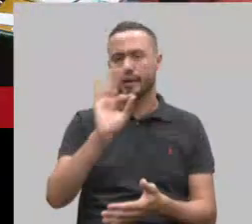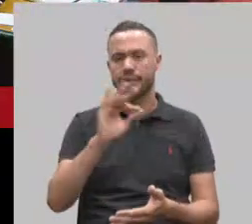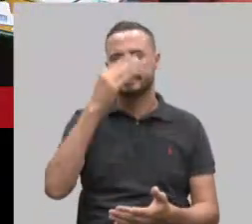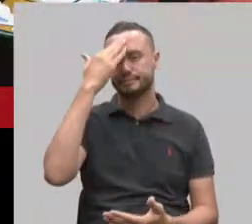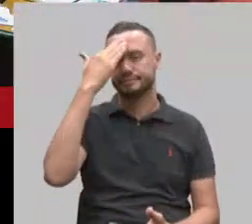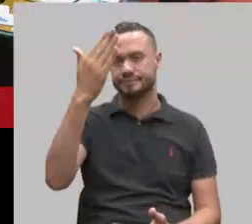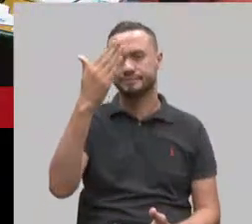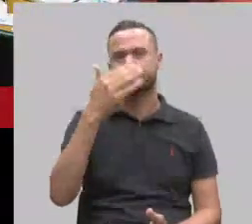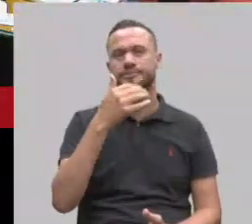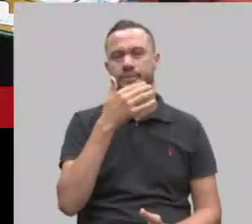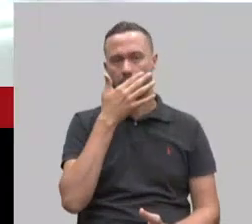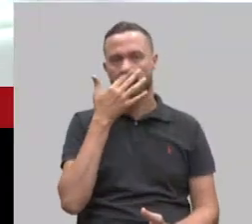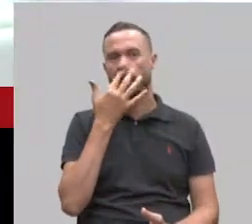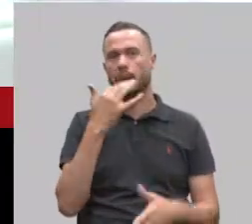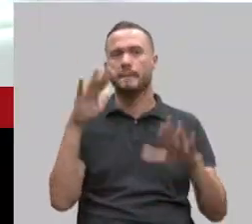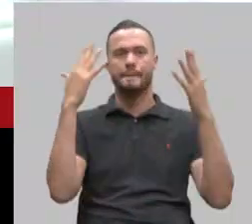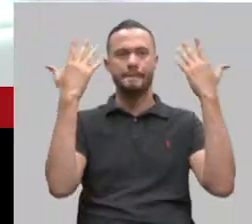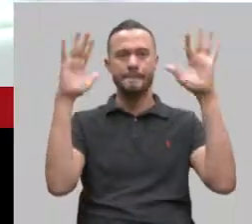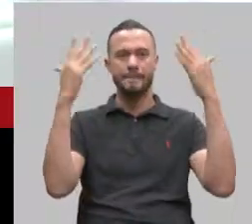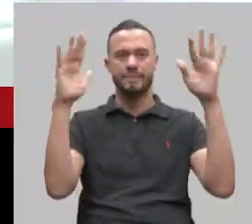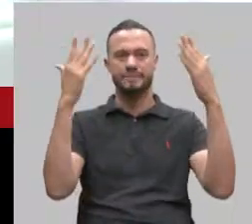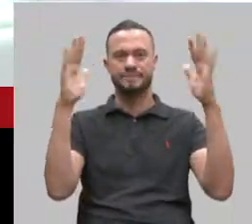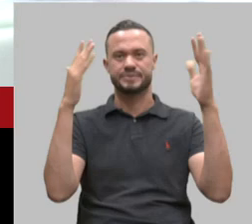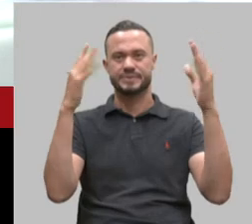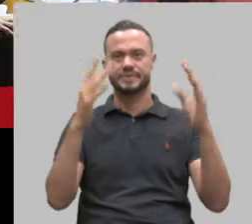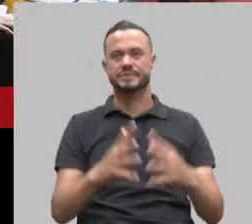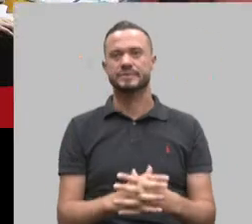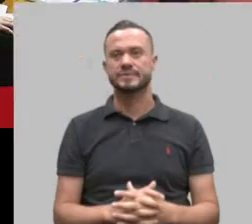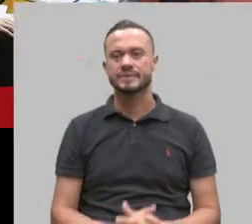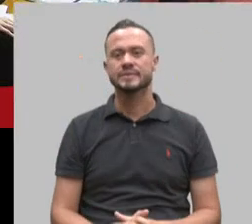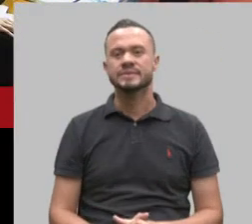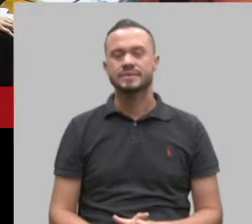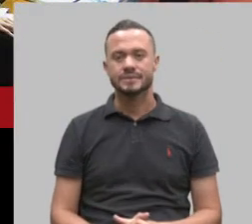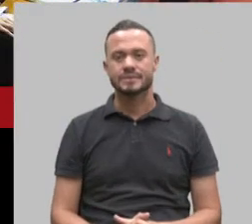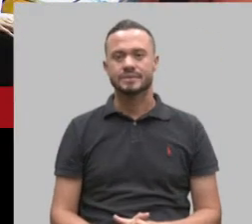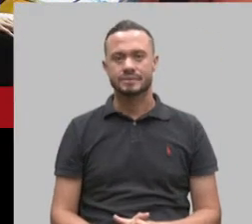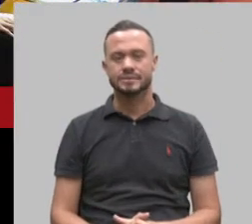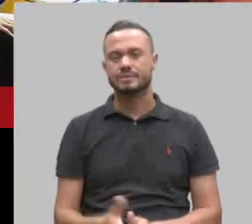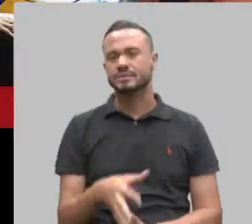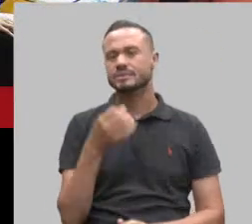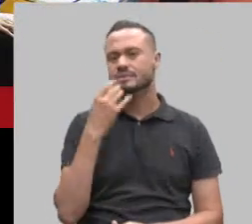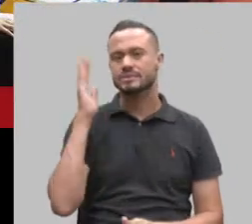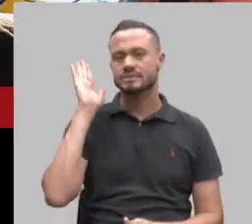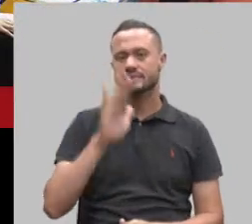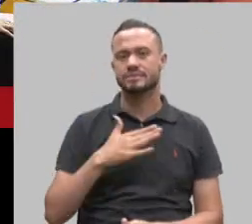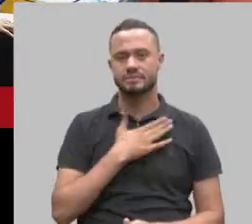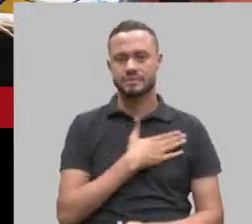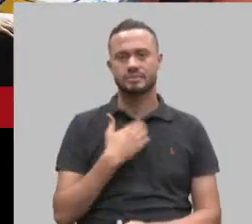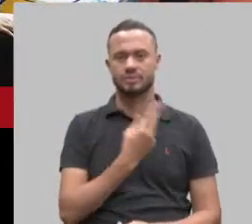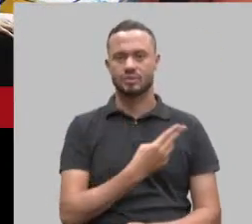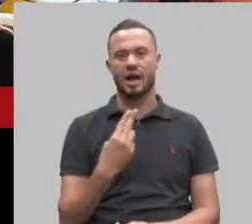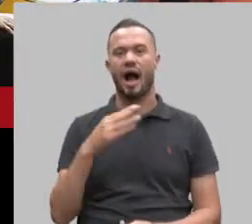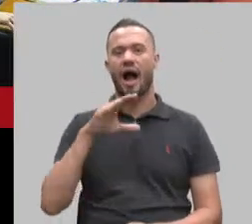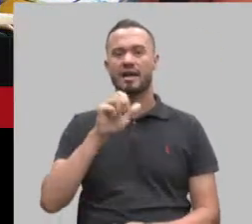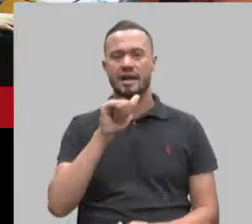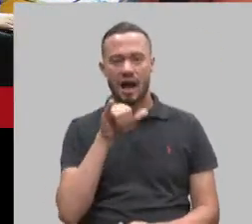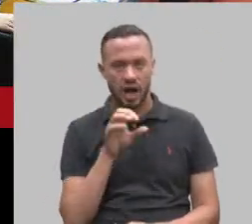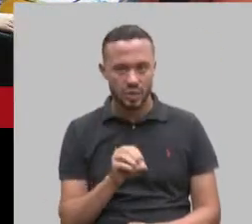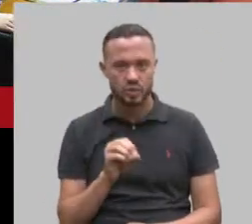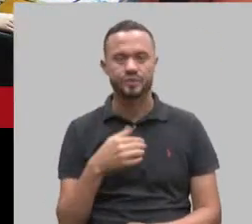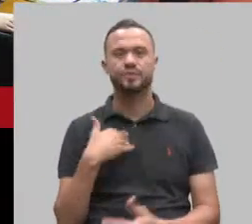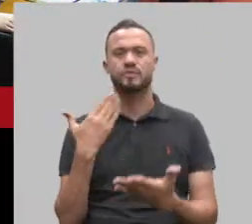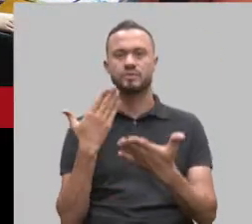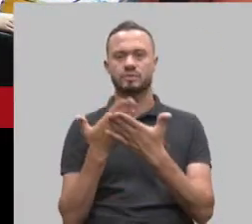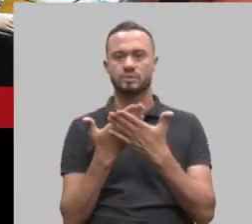obrigado Caio pode falar boa tarde prazer meu nome é Caio sou da Escola